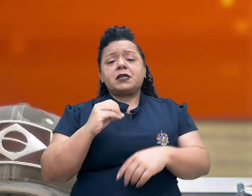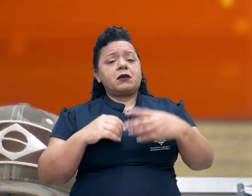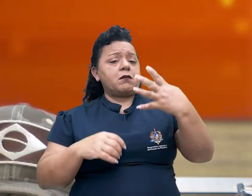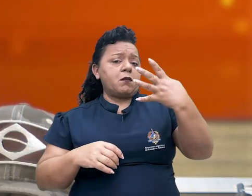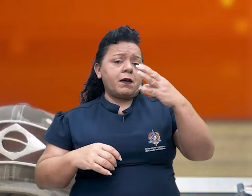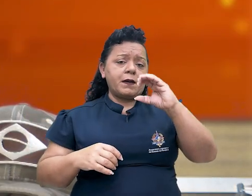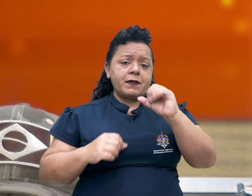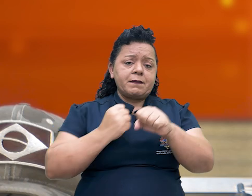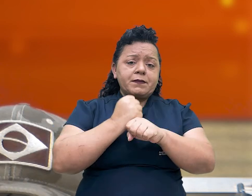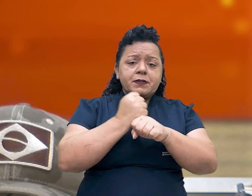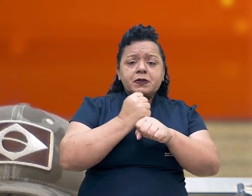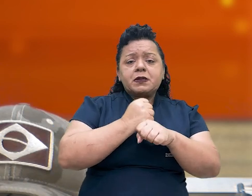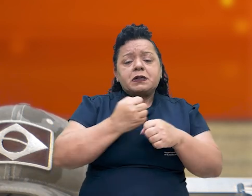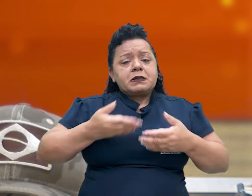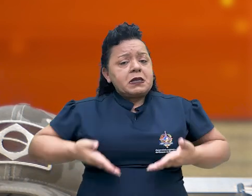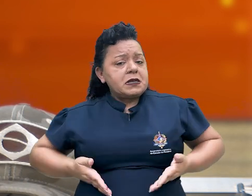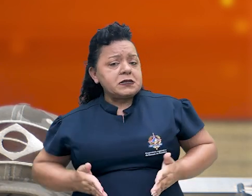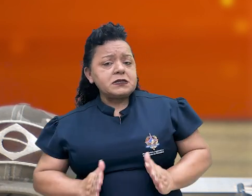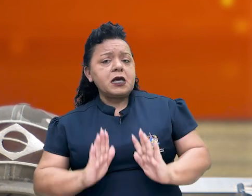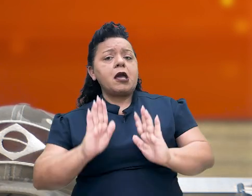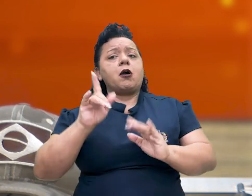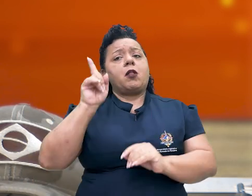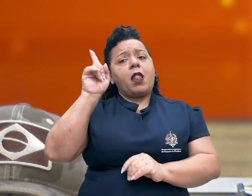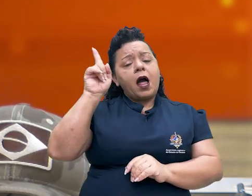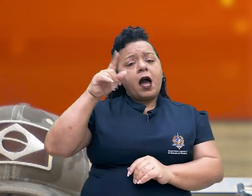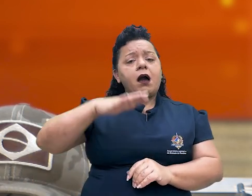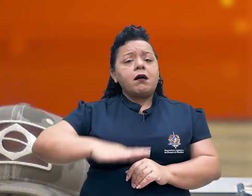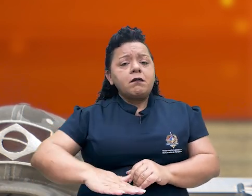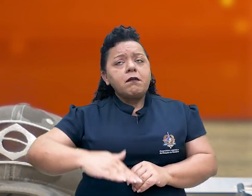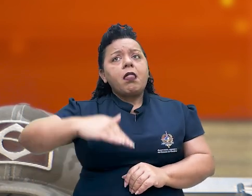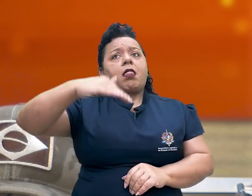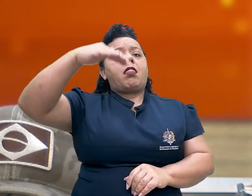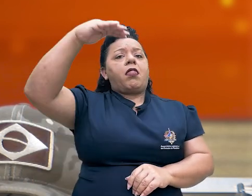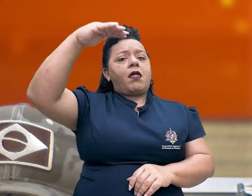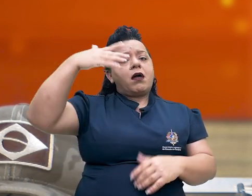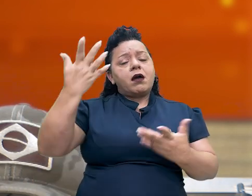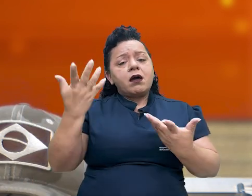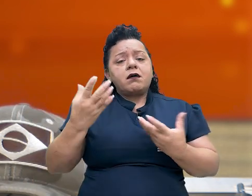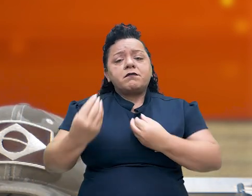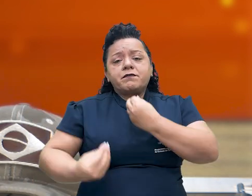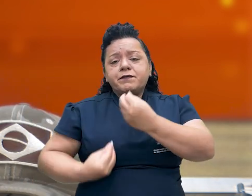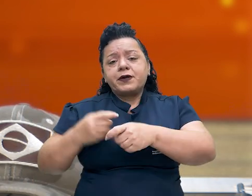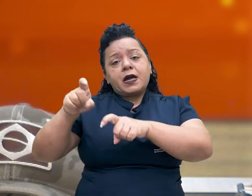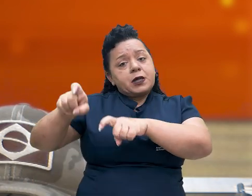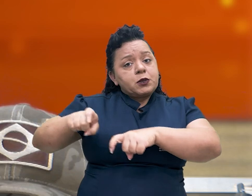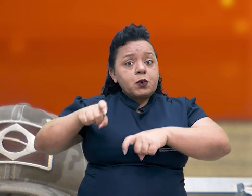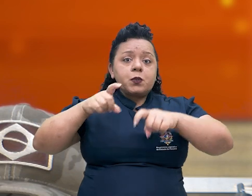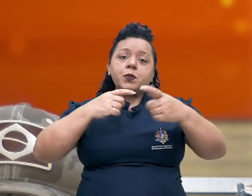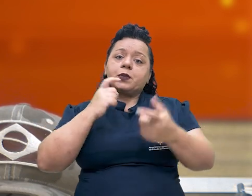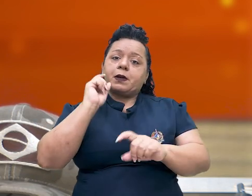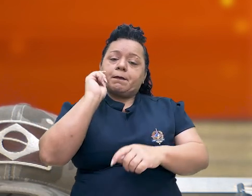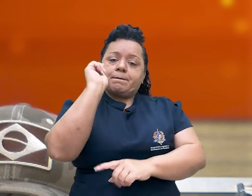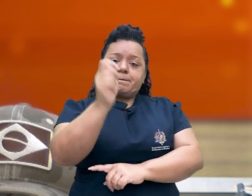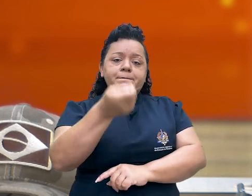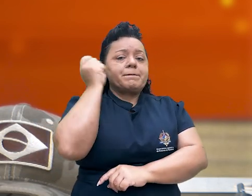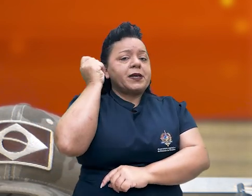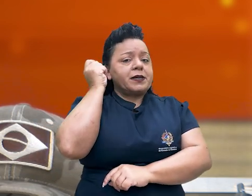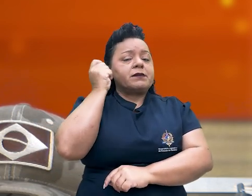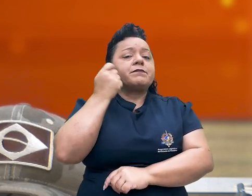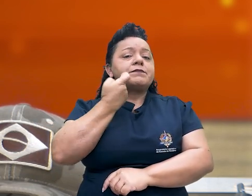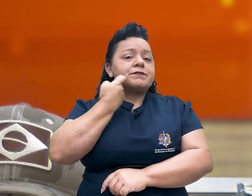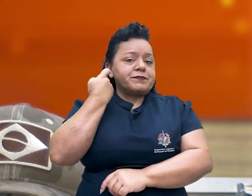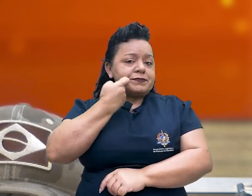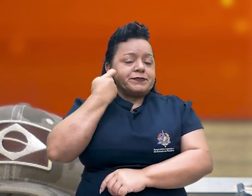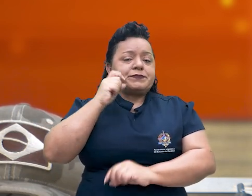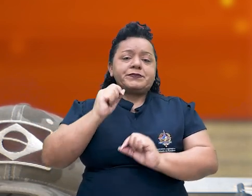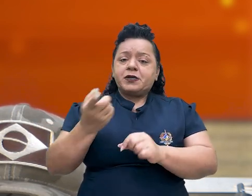que nasceu se criou ali ele não vem pra capital ele sabe que a vivência dele ali é agricultura